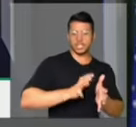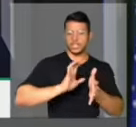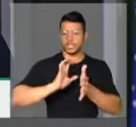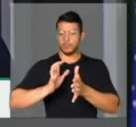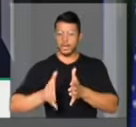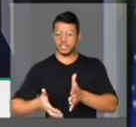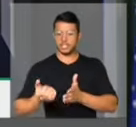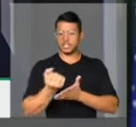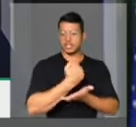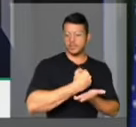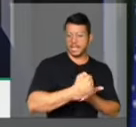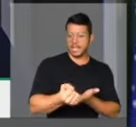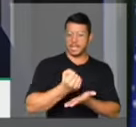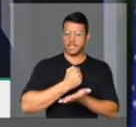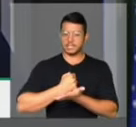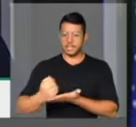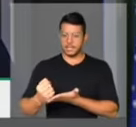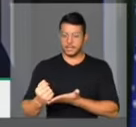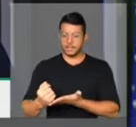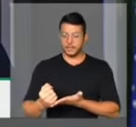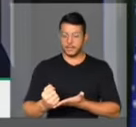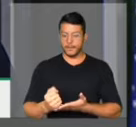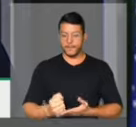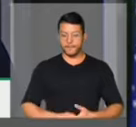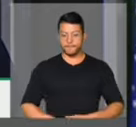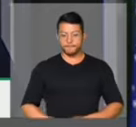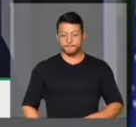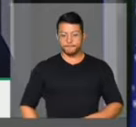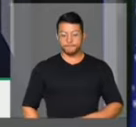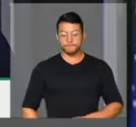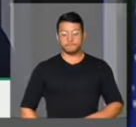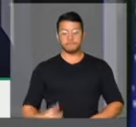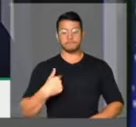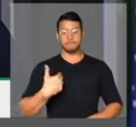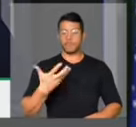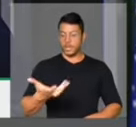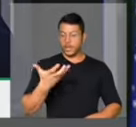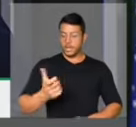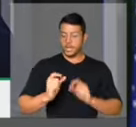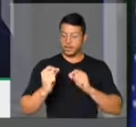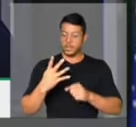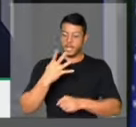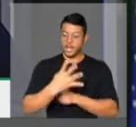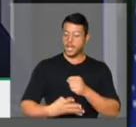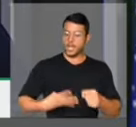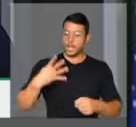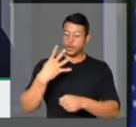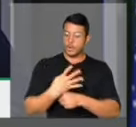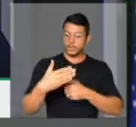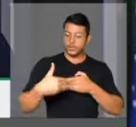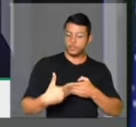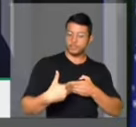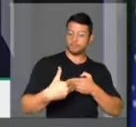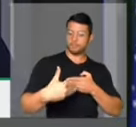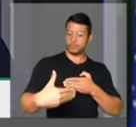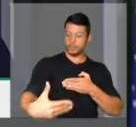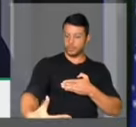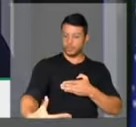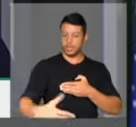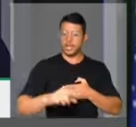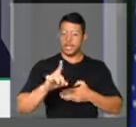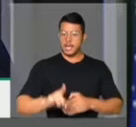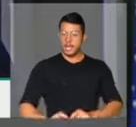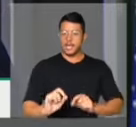de anos, com o único objetivo de se manter no poder. Eu quero fazer desses 4 anos que eu tenho como se fossem os meus